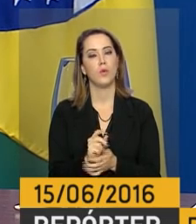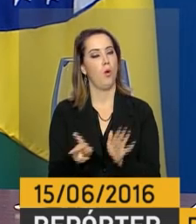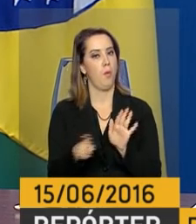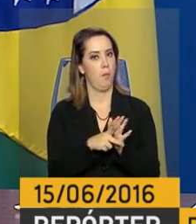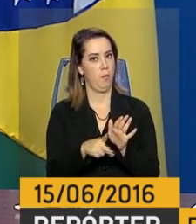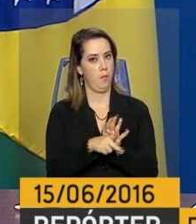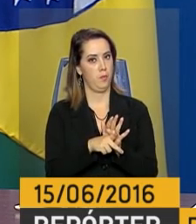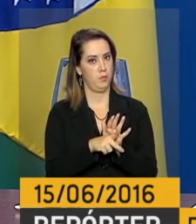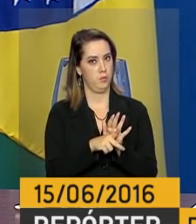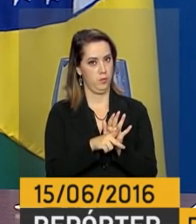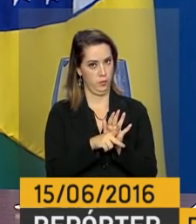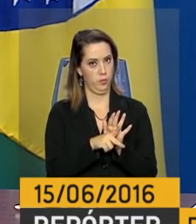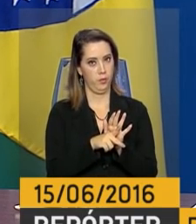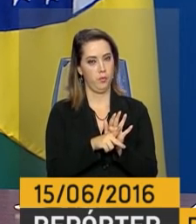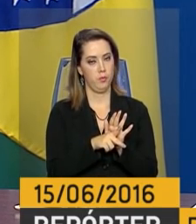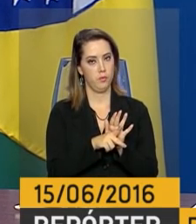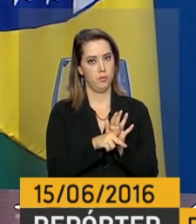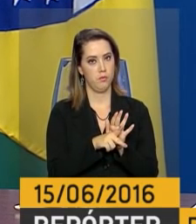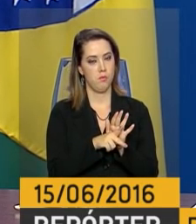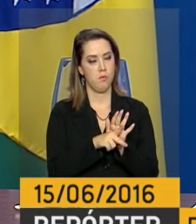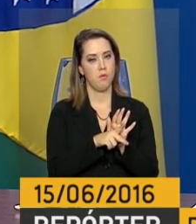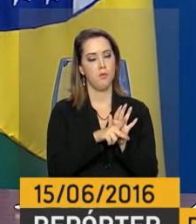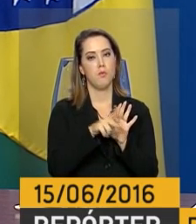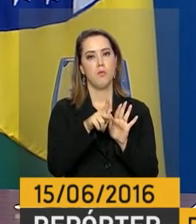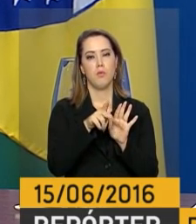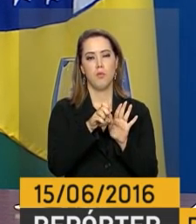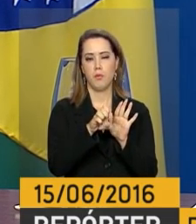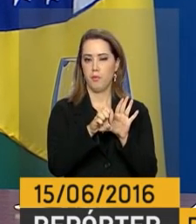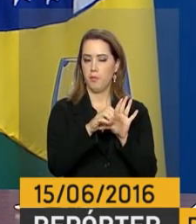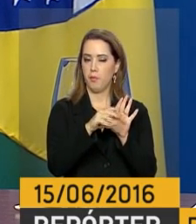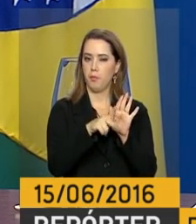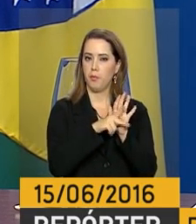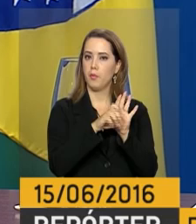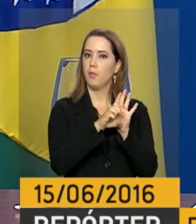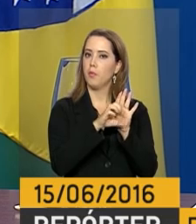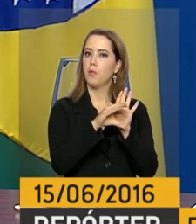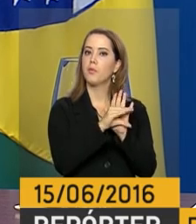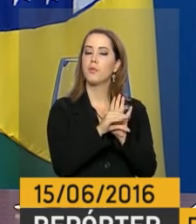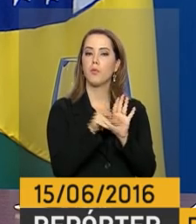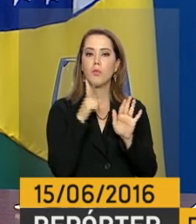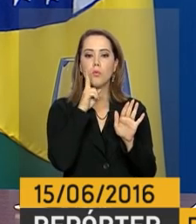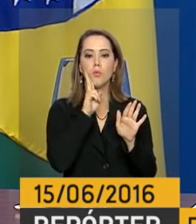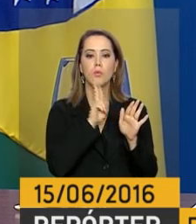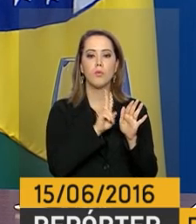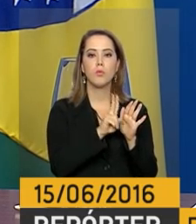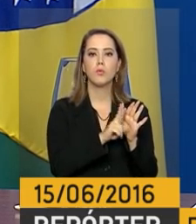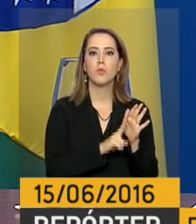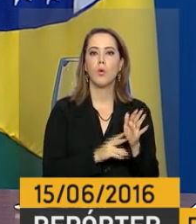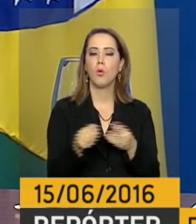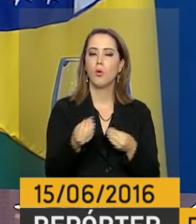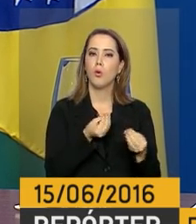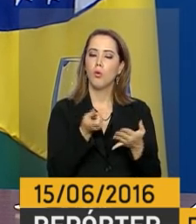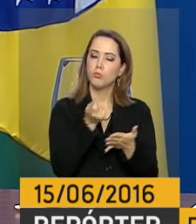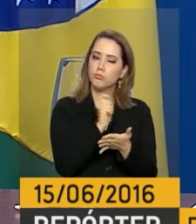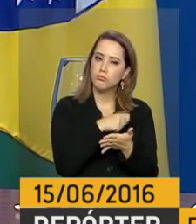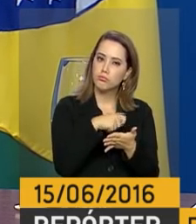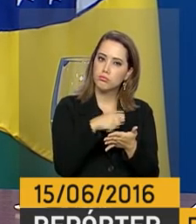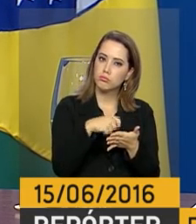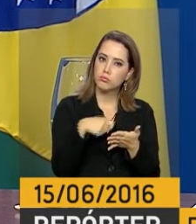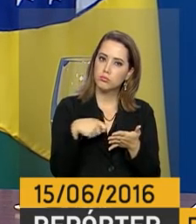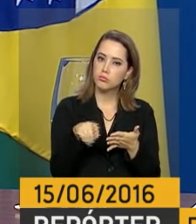texto da medida, né? porque aí nós eliminamos aí eh